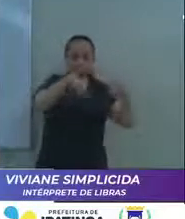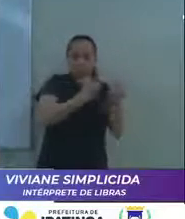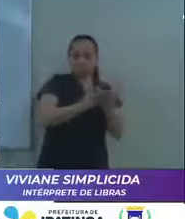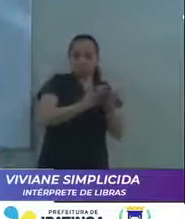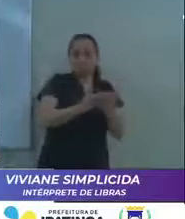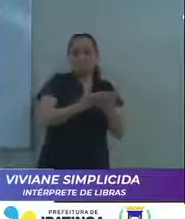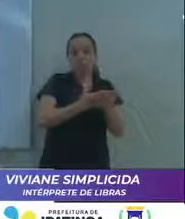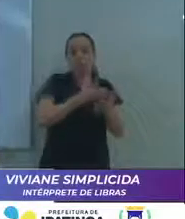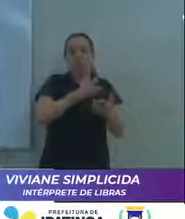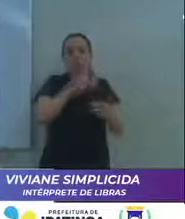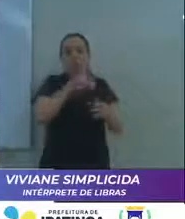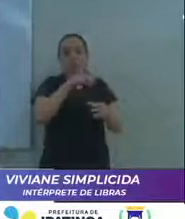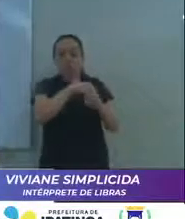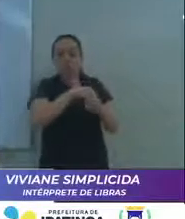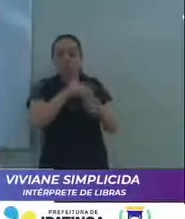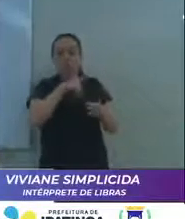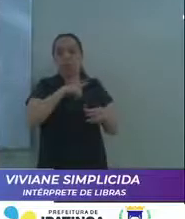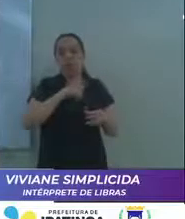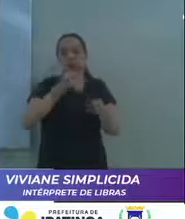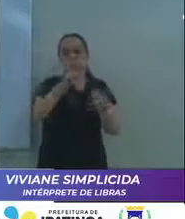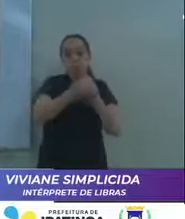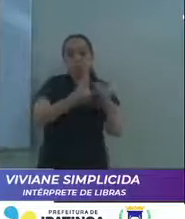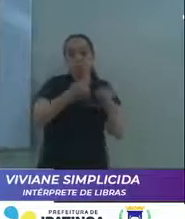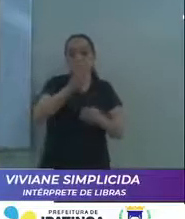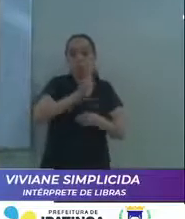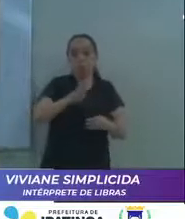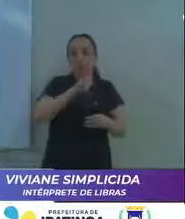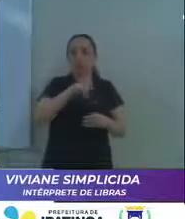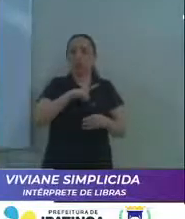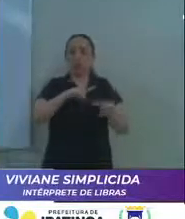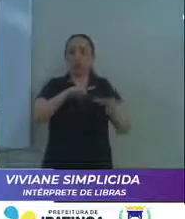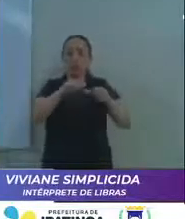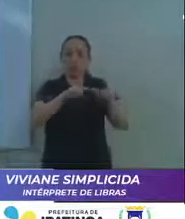um meio de eu utilizar no meu trabalho.